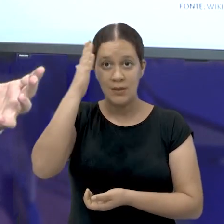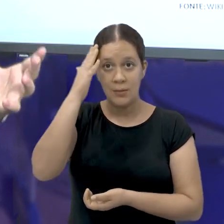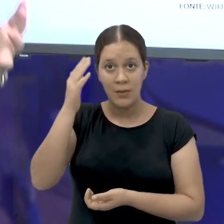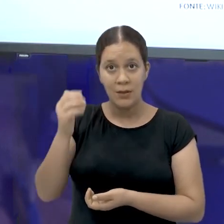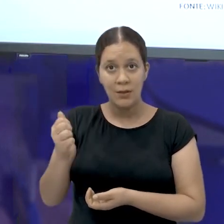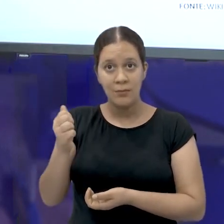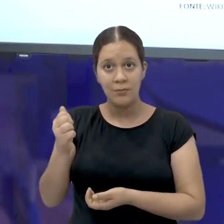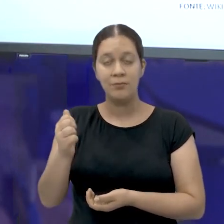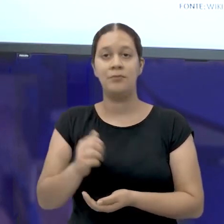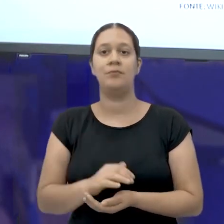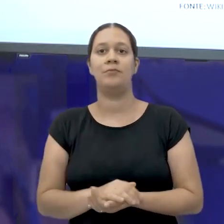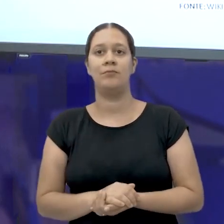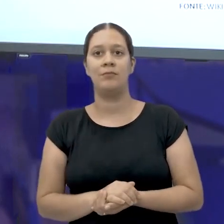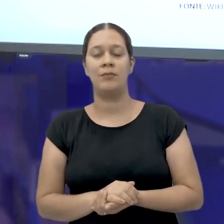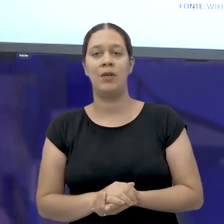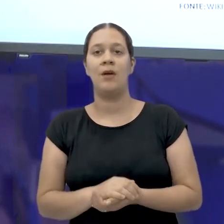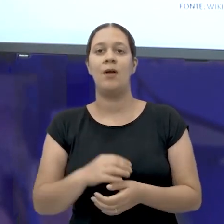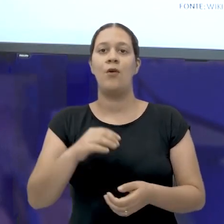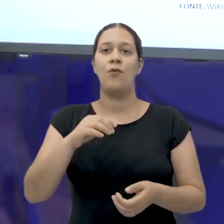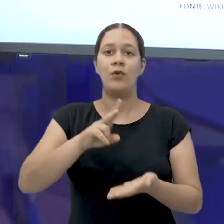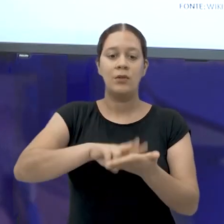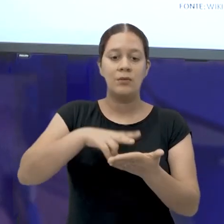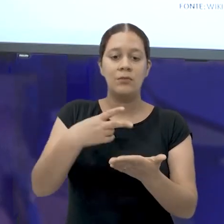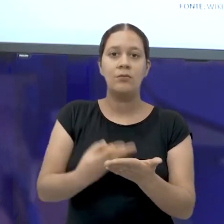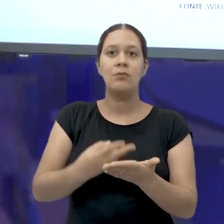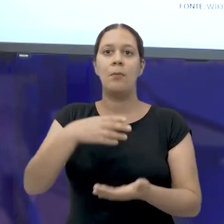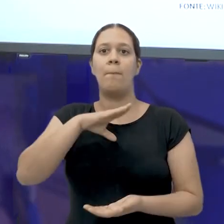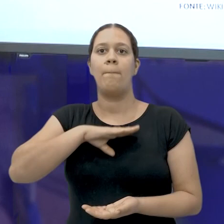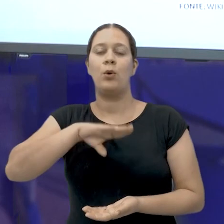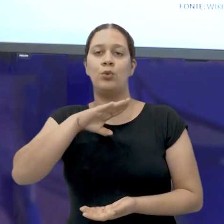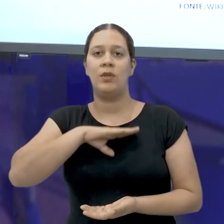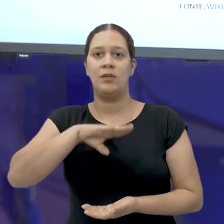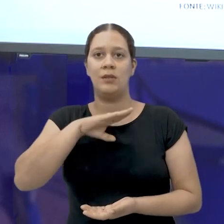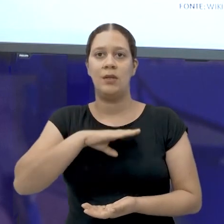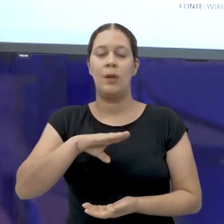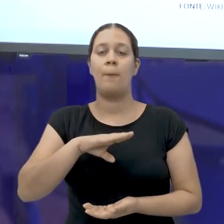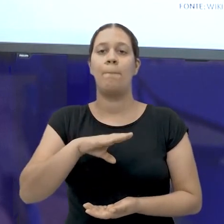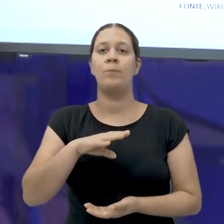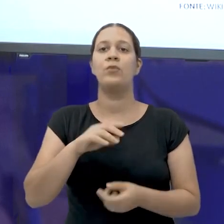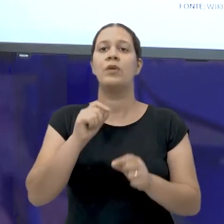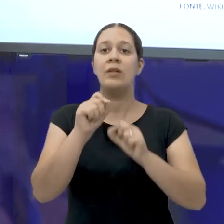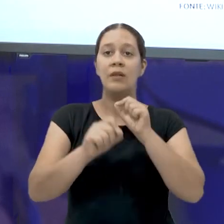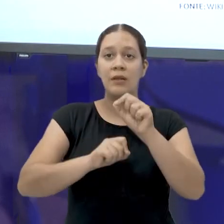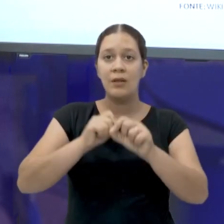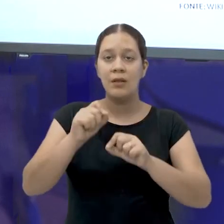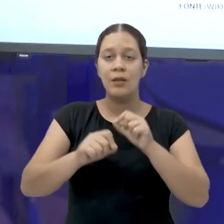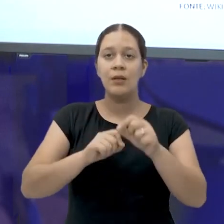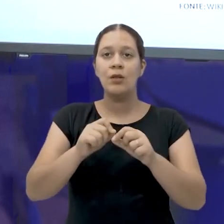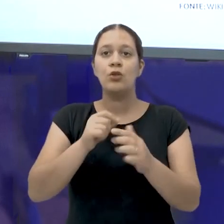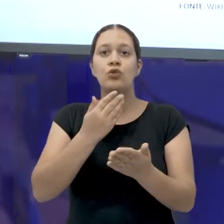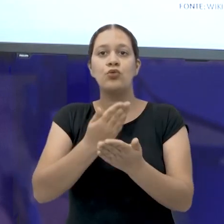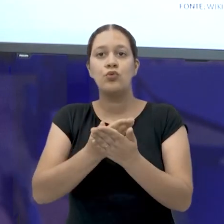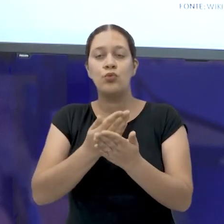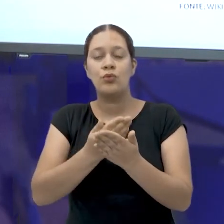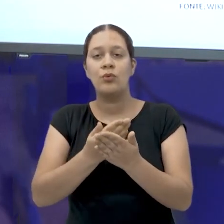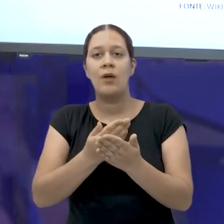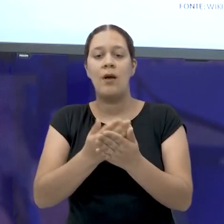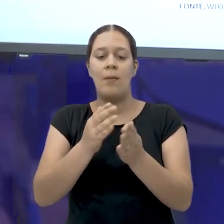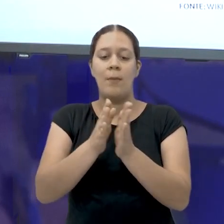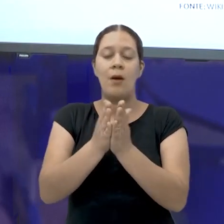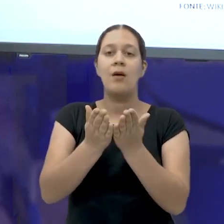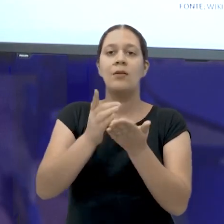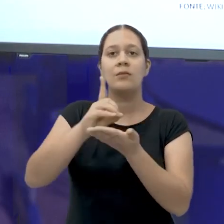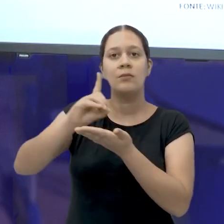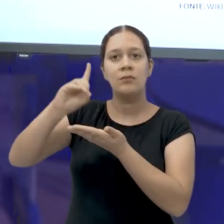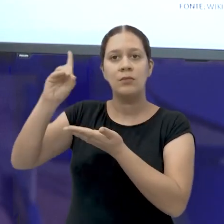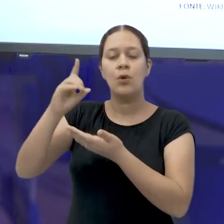foram traduzidos para a língua portuguesa, que a gente tem acesso e entende. Mas quem se propõe a estudar de fato a Bíblia vai aprender